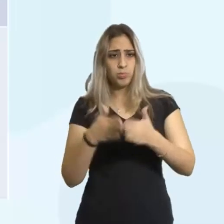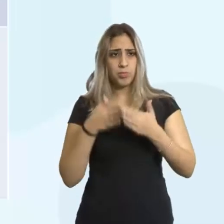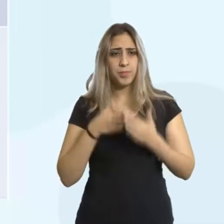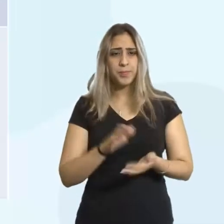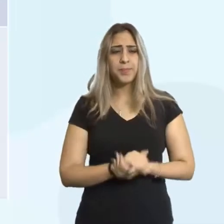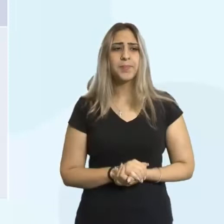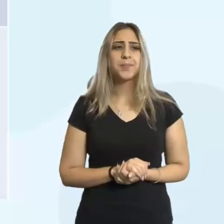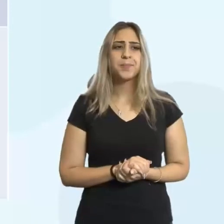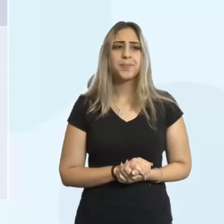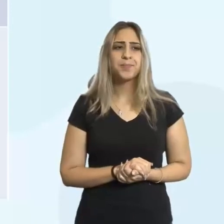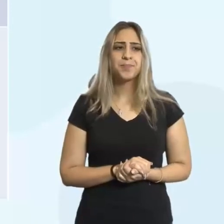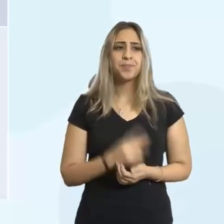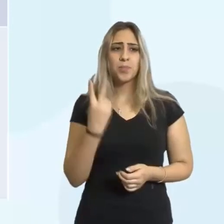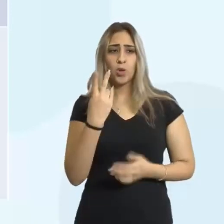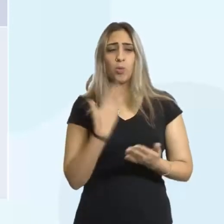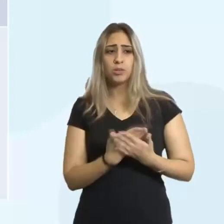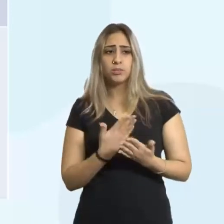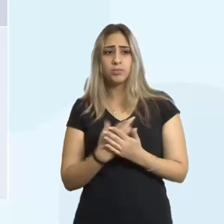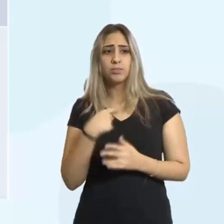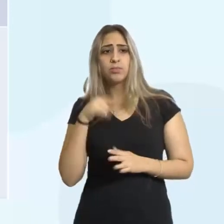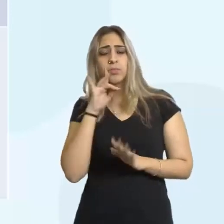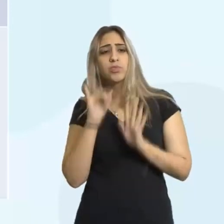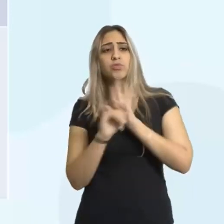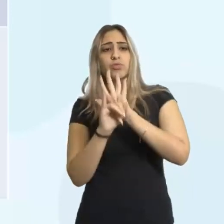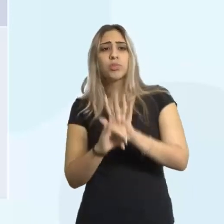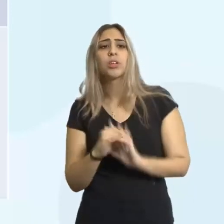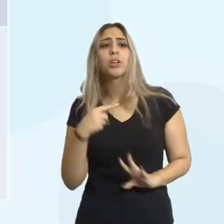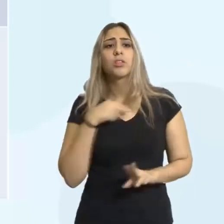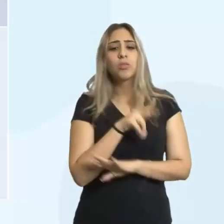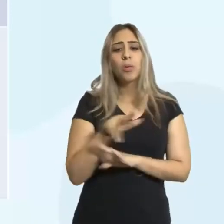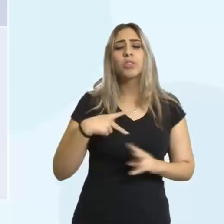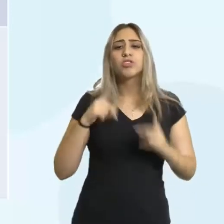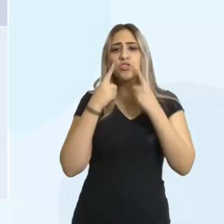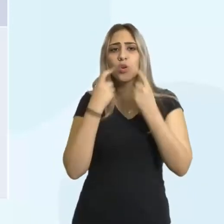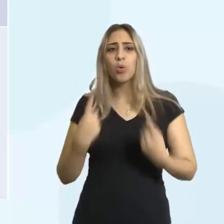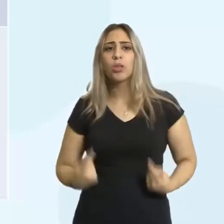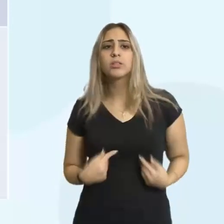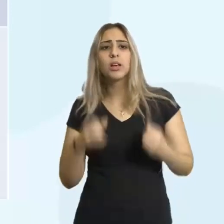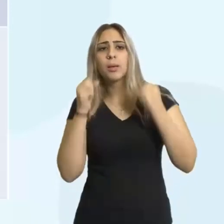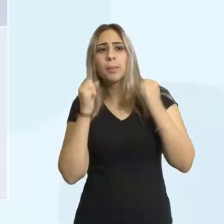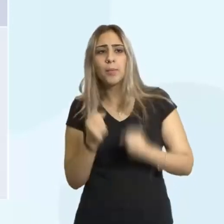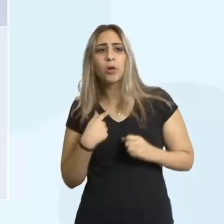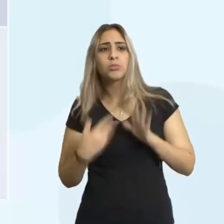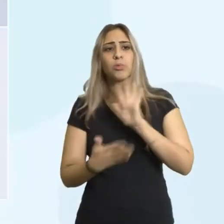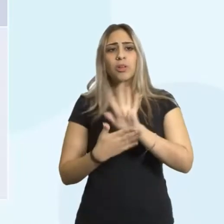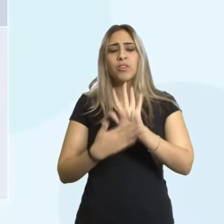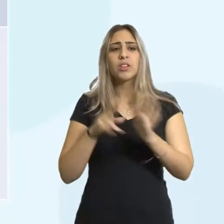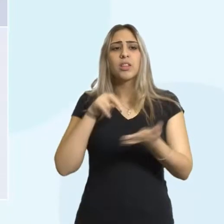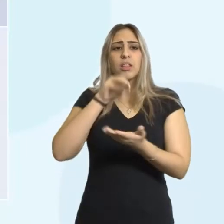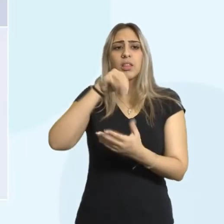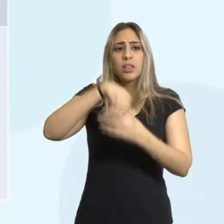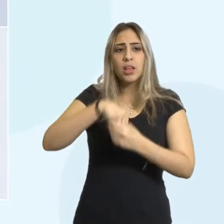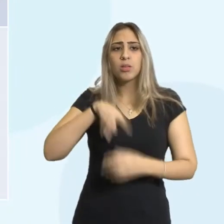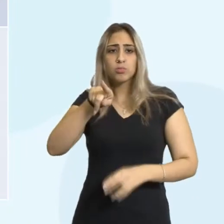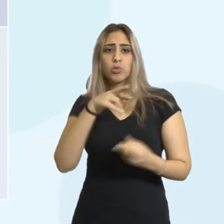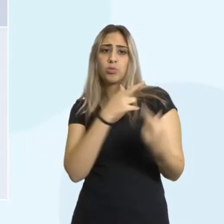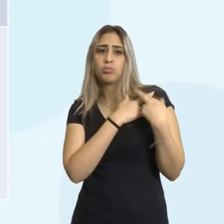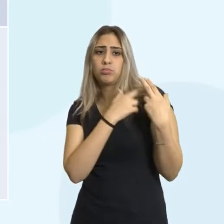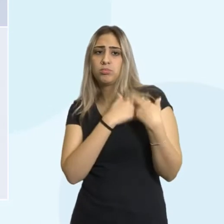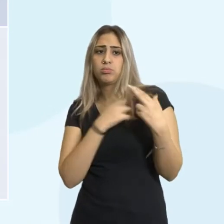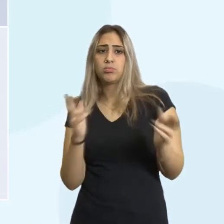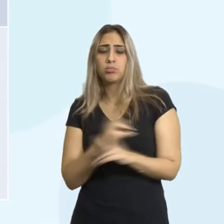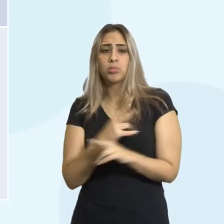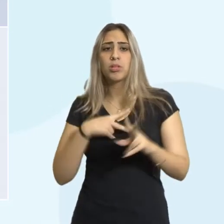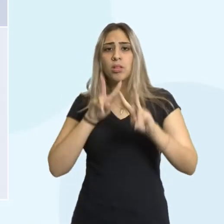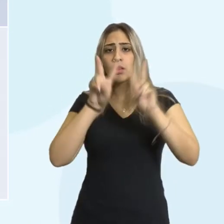gentileza próximas duas aulas eles vão identificar formas de violência que podem ser manifestados dentro dos seus respectivos